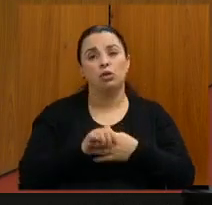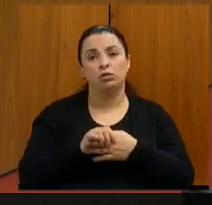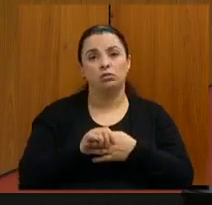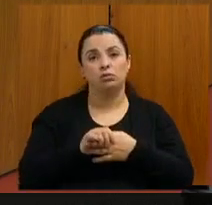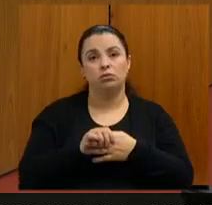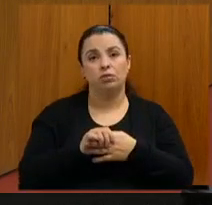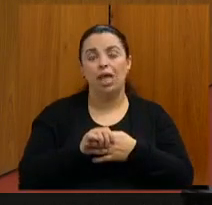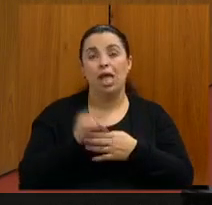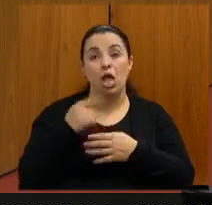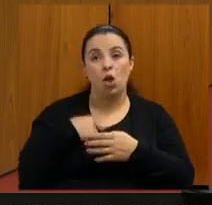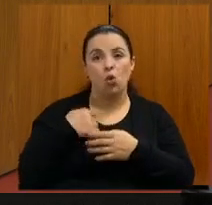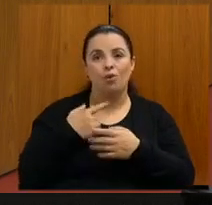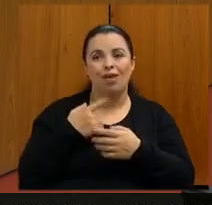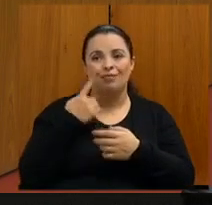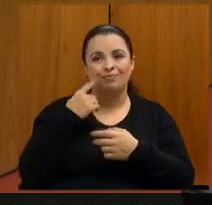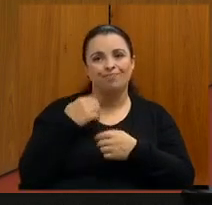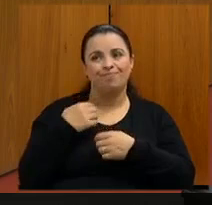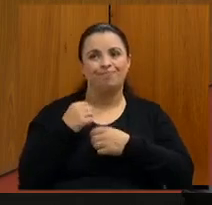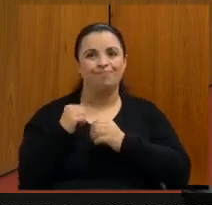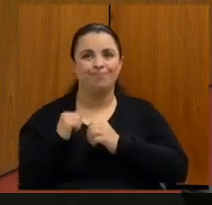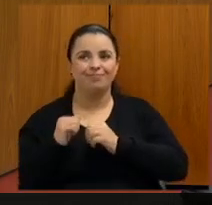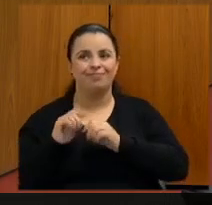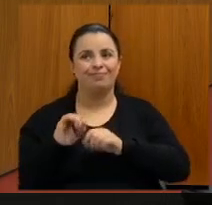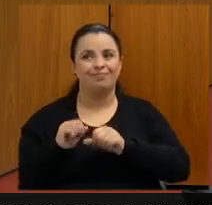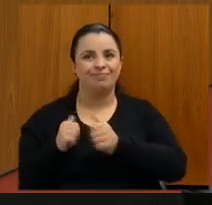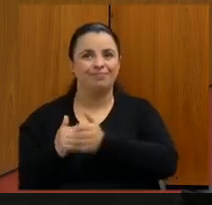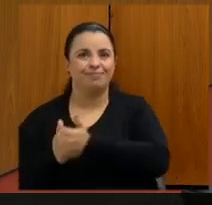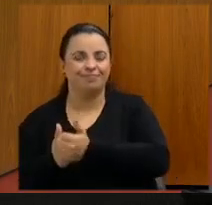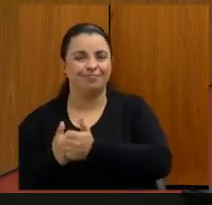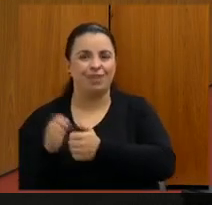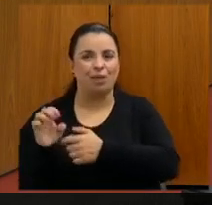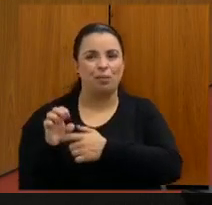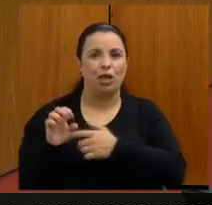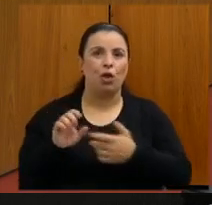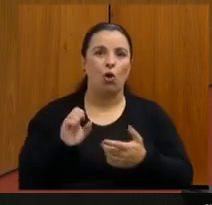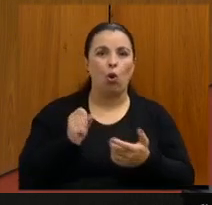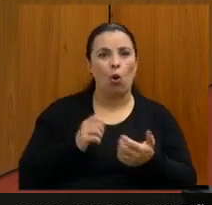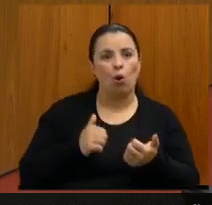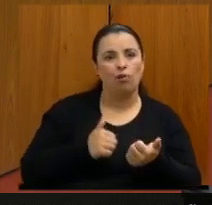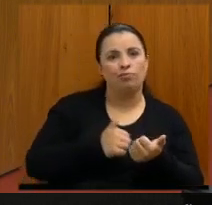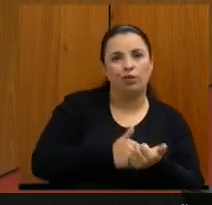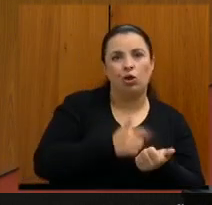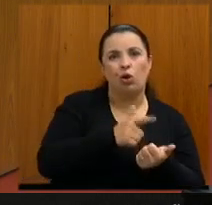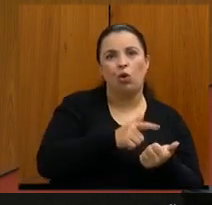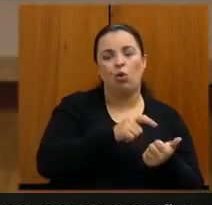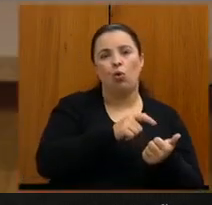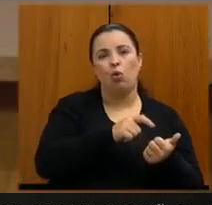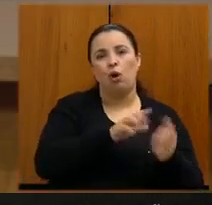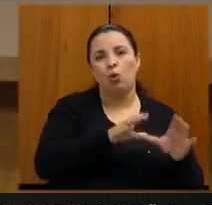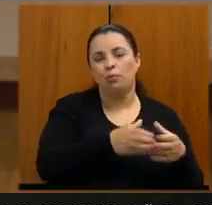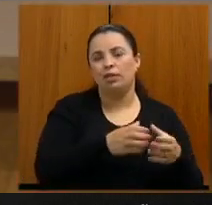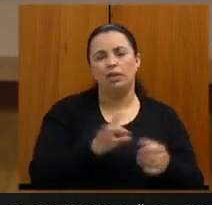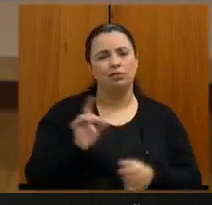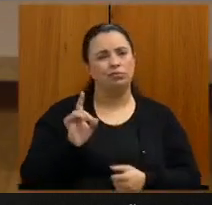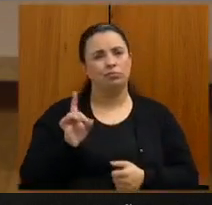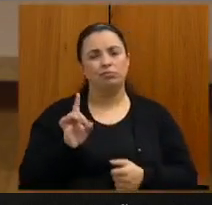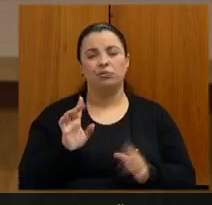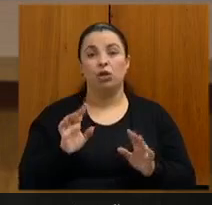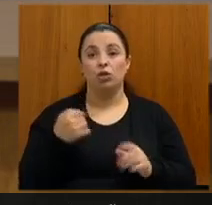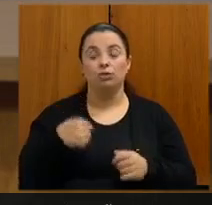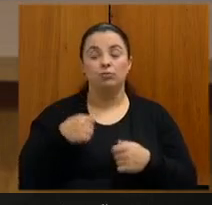atendimento distinguindo um outro né Eu acho que a gente tem que ser transparente e tem que ser muito sério nessa condução